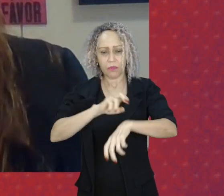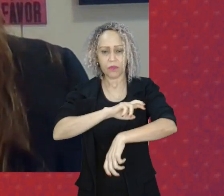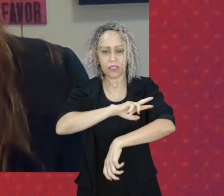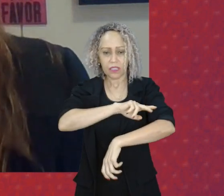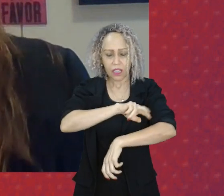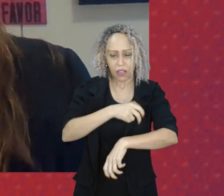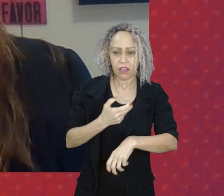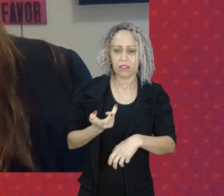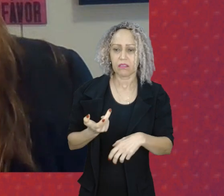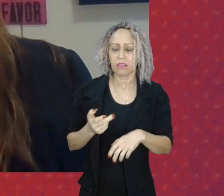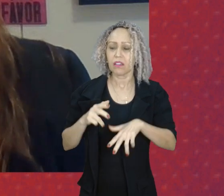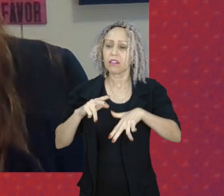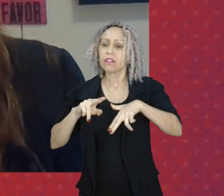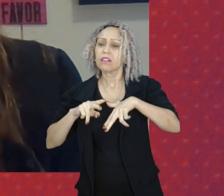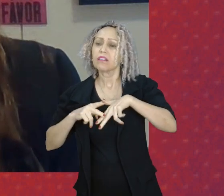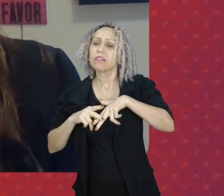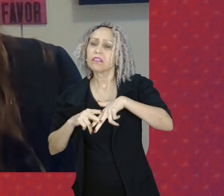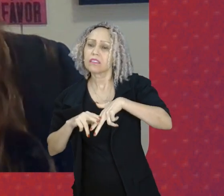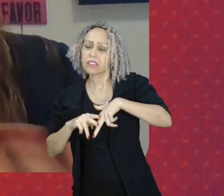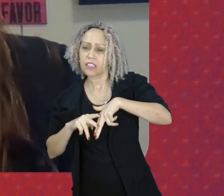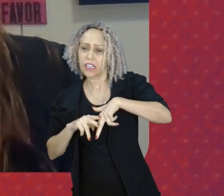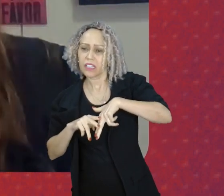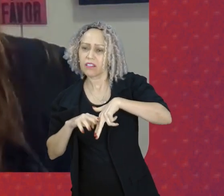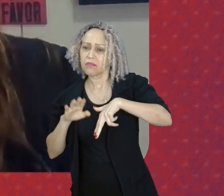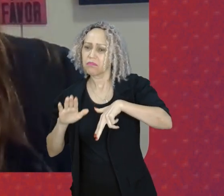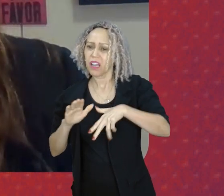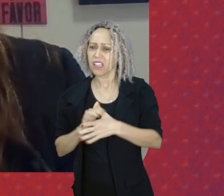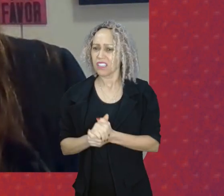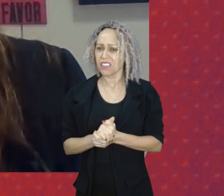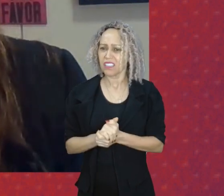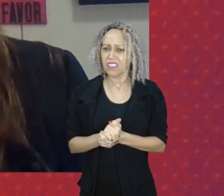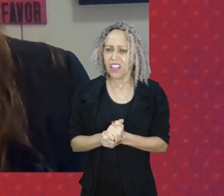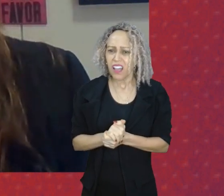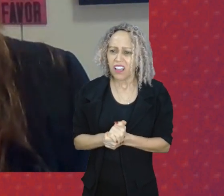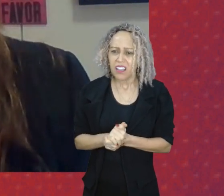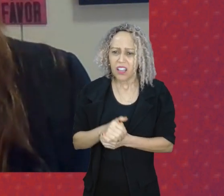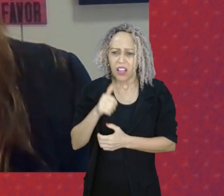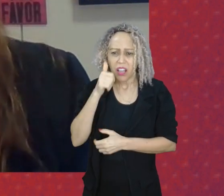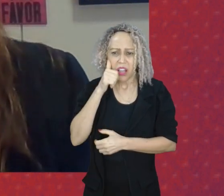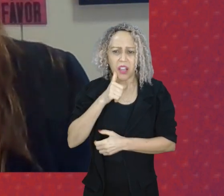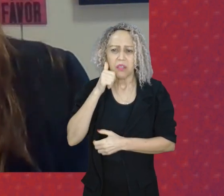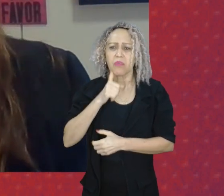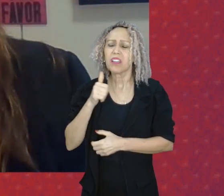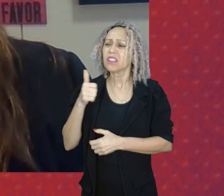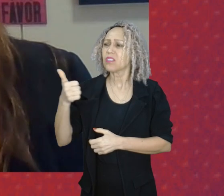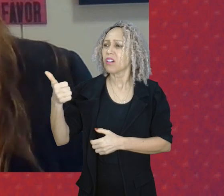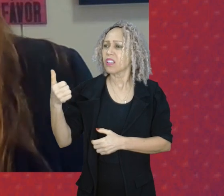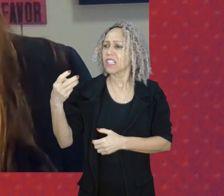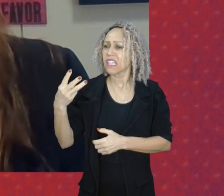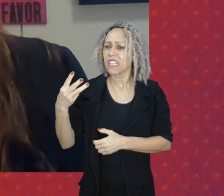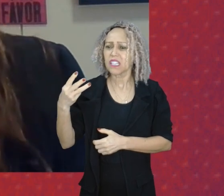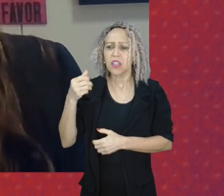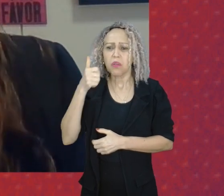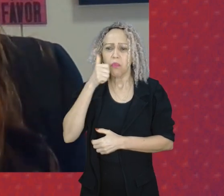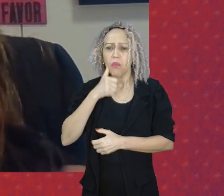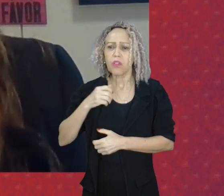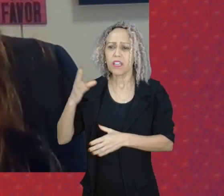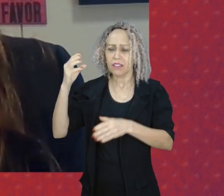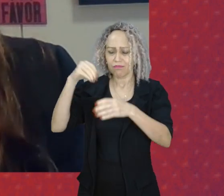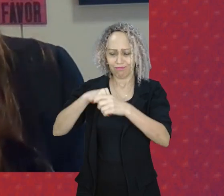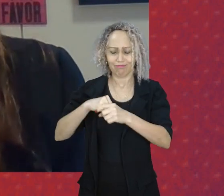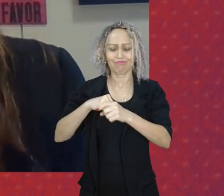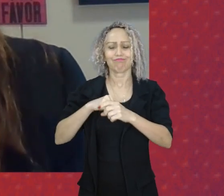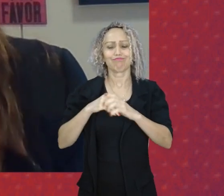apenas 2,5% das mulheres representadas lá na Câmara Federal, elas são 13 mulheres apenas. Bom, a gente teve